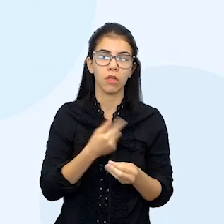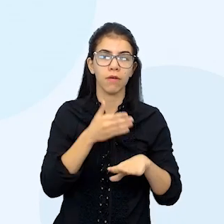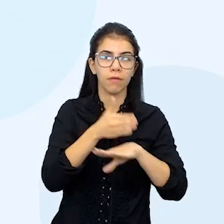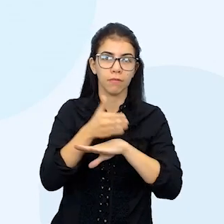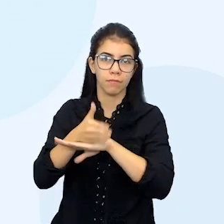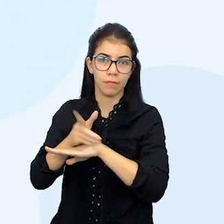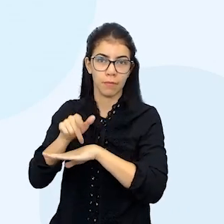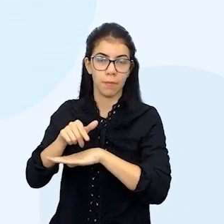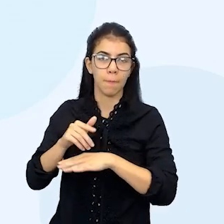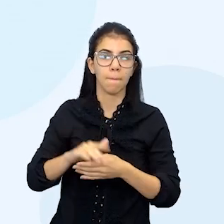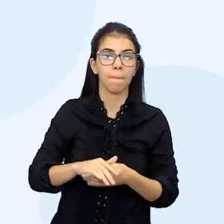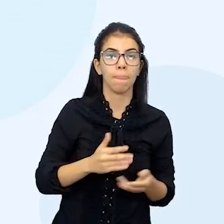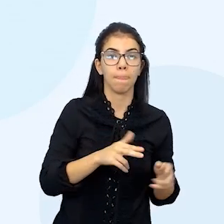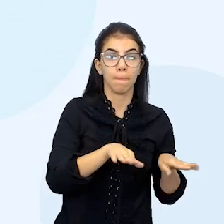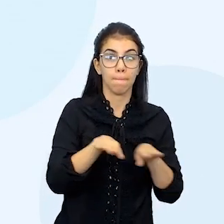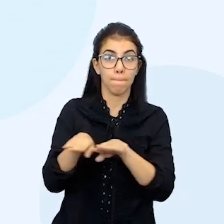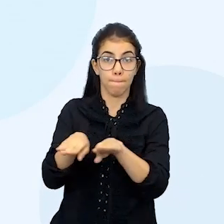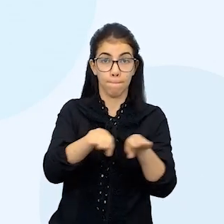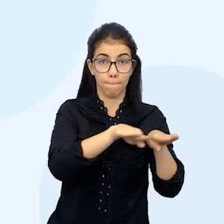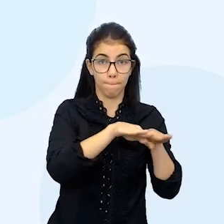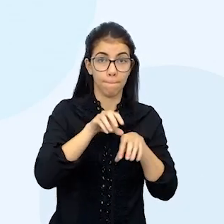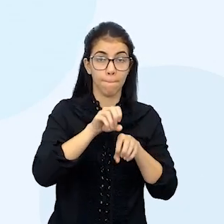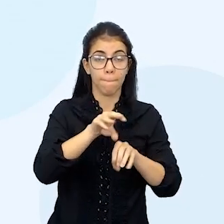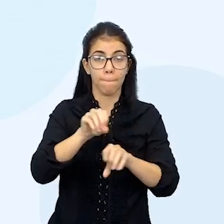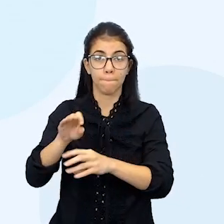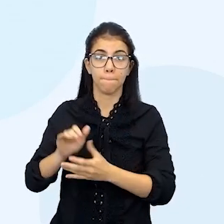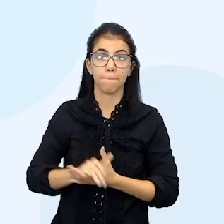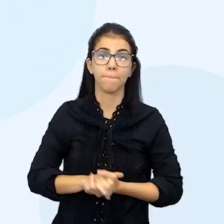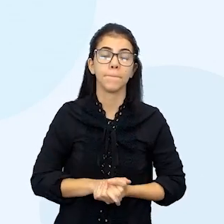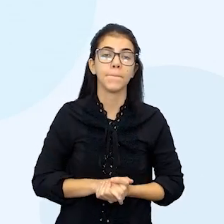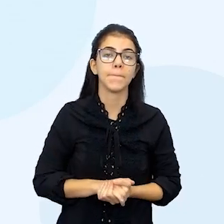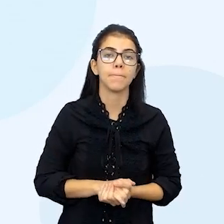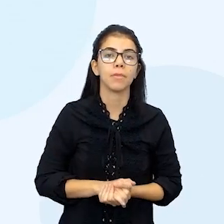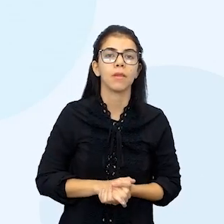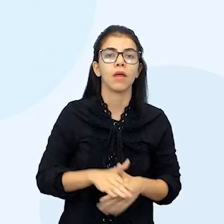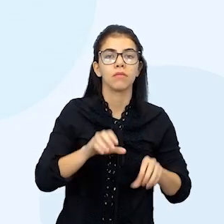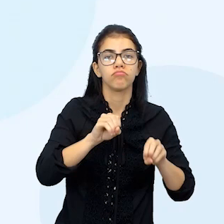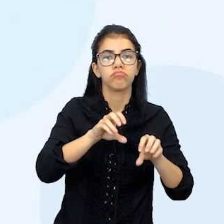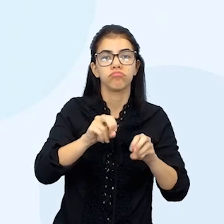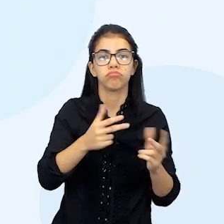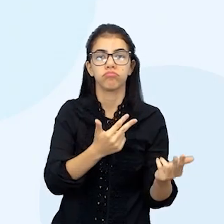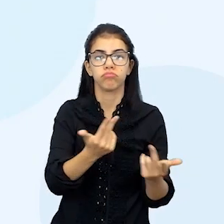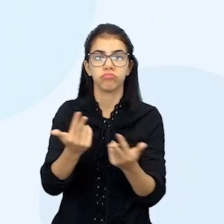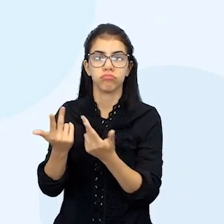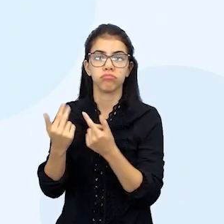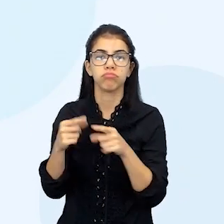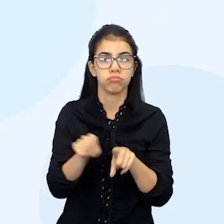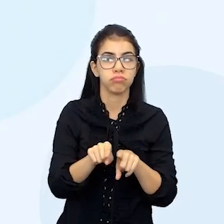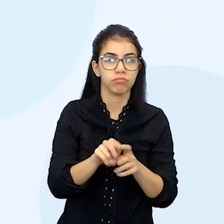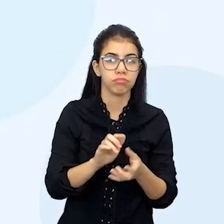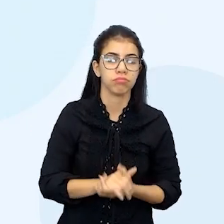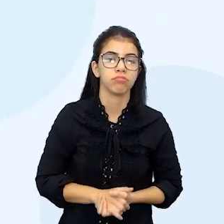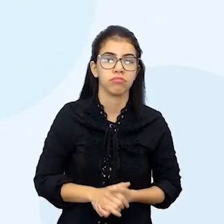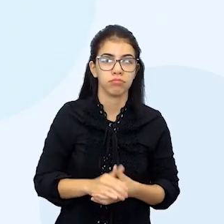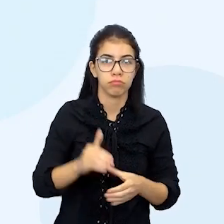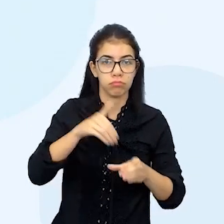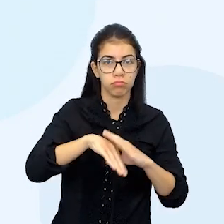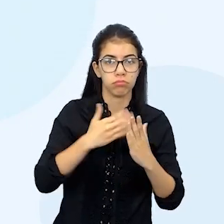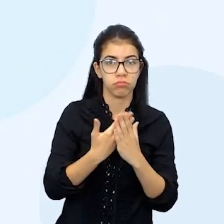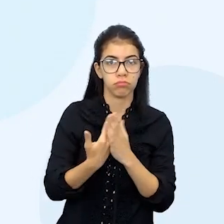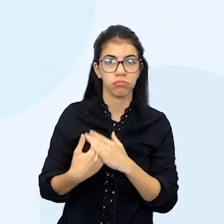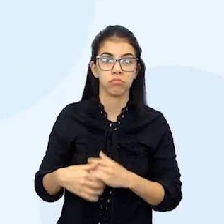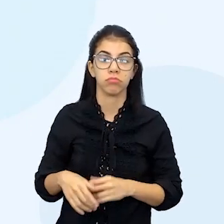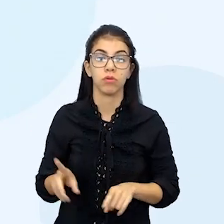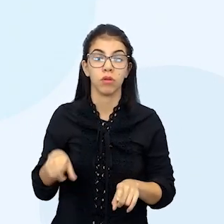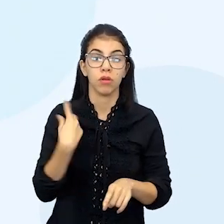questão da equidade para uma educação, né? Uma educação mais adequada para todos que estão dentro do ambiente escolar, né?